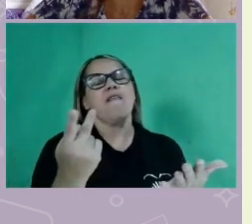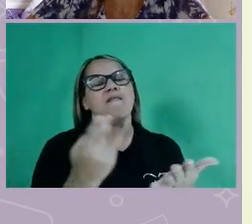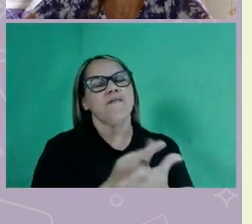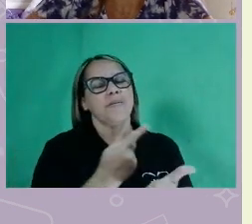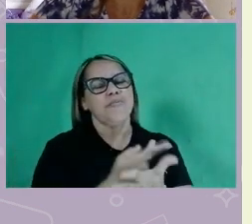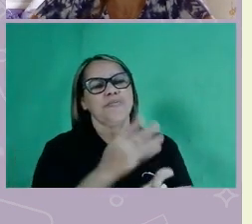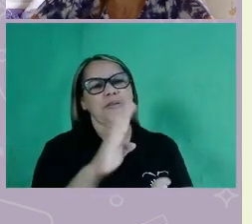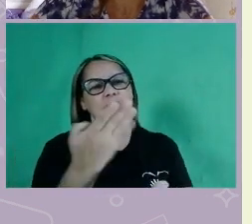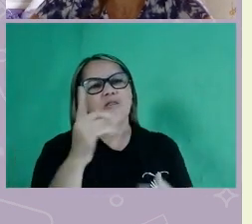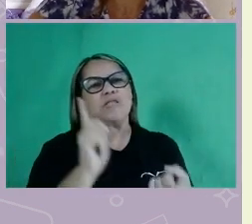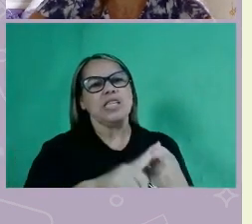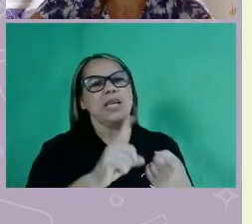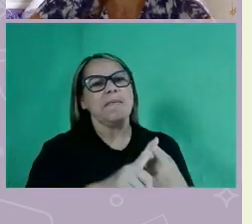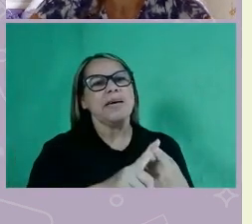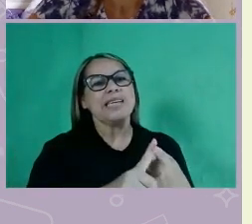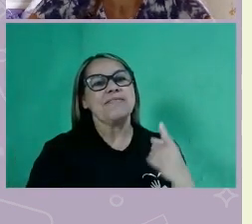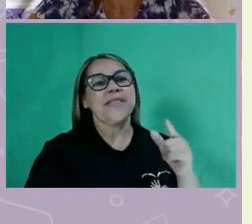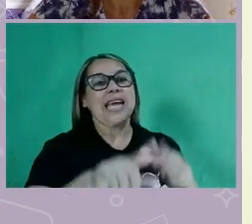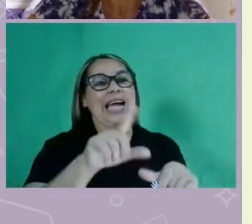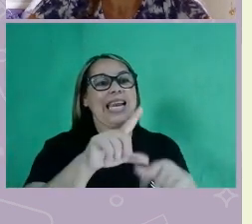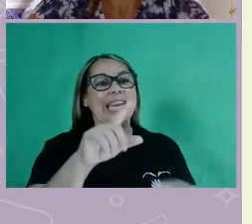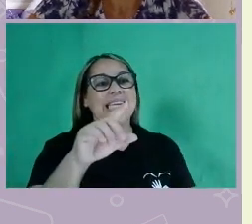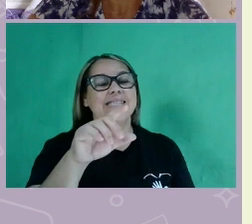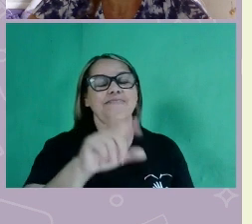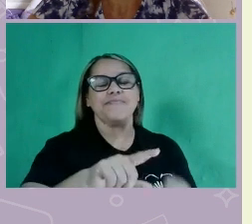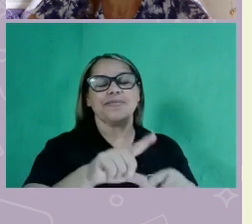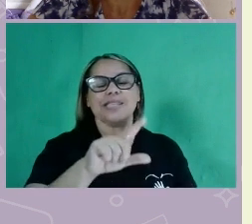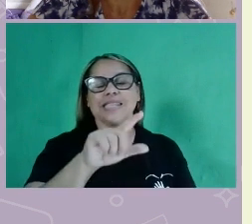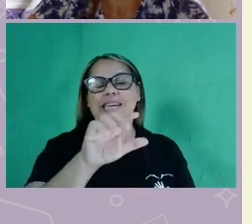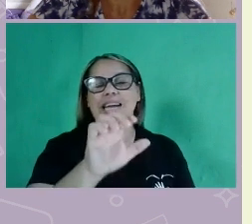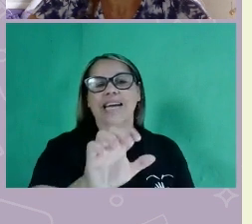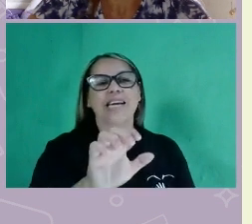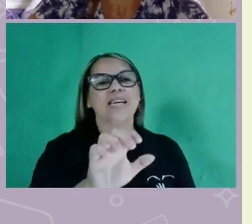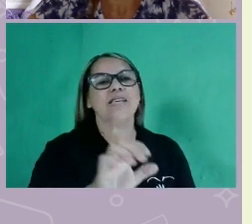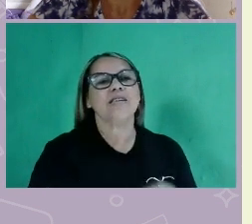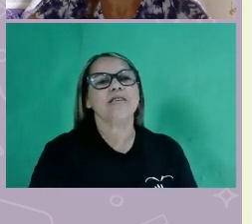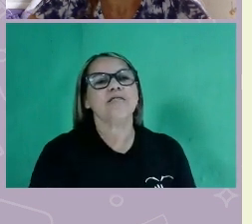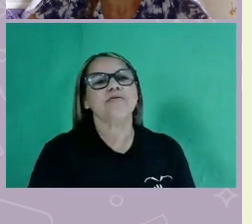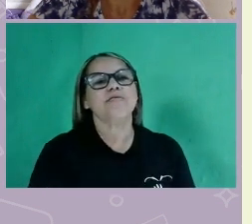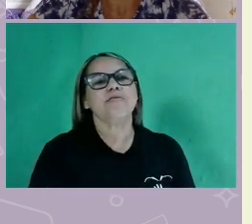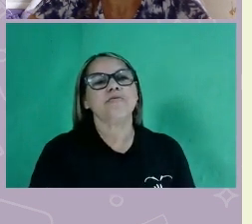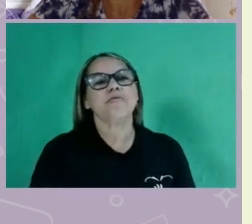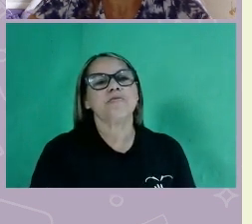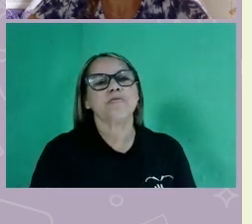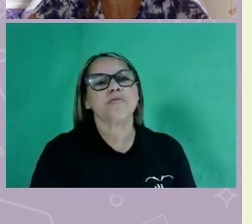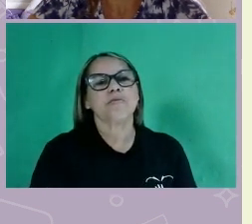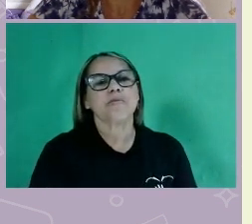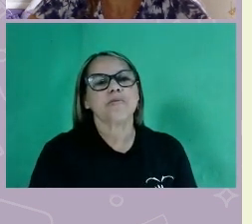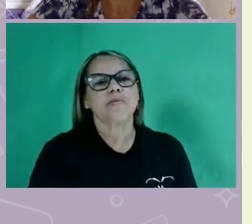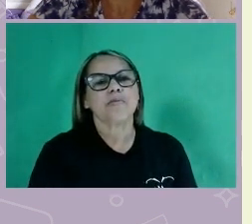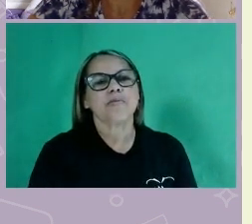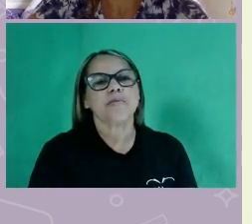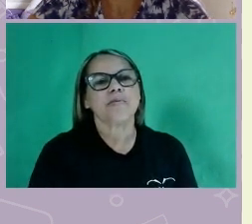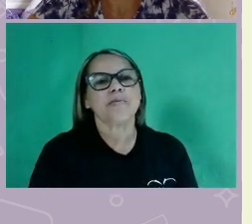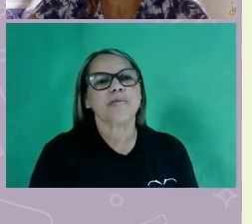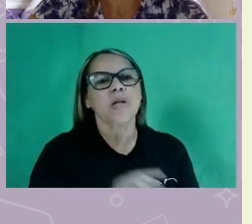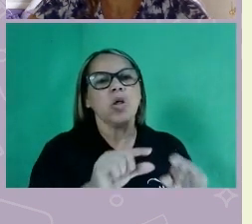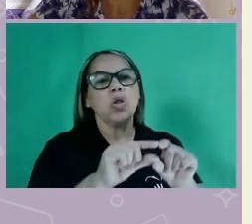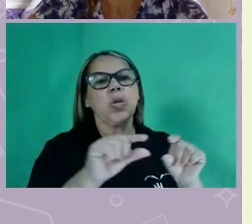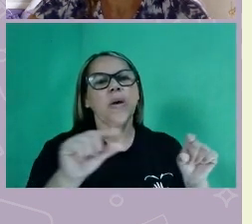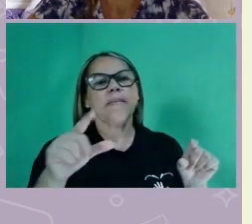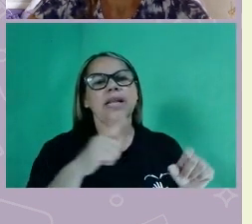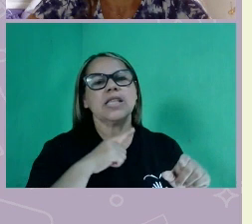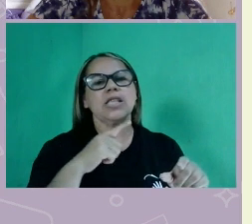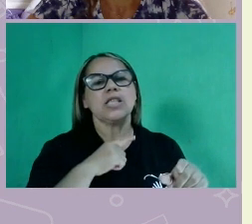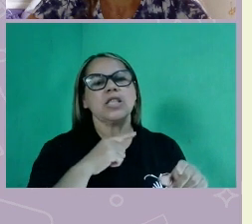e a letra E numa pilha os íons cobre possui a maior tendência em reduzir tanto o metal